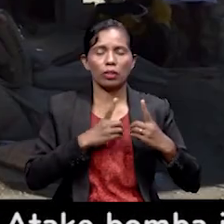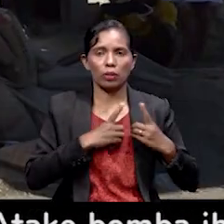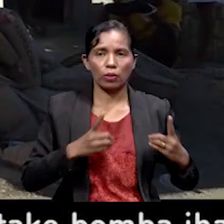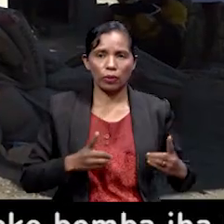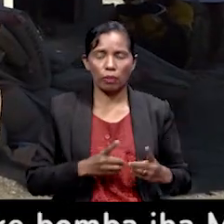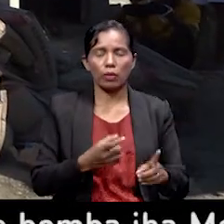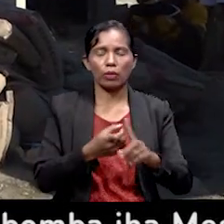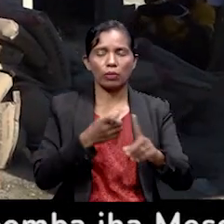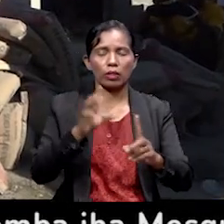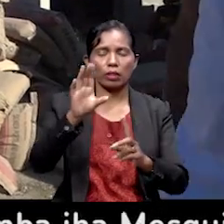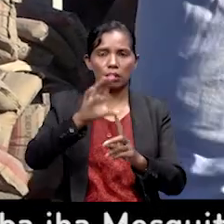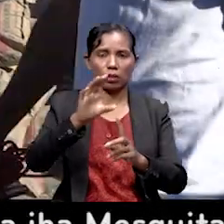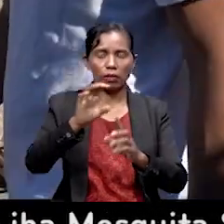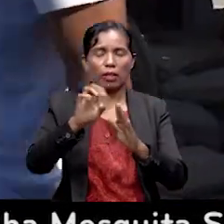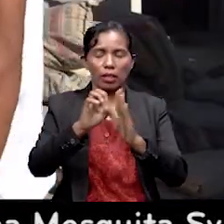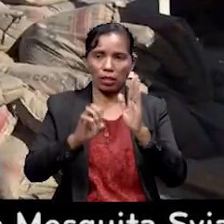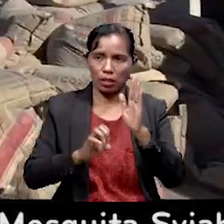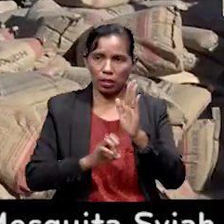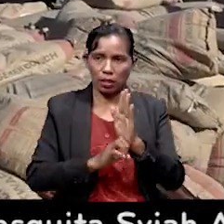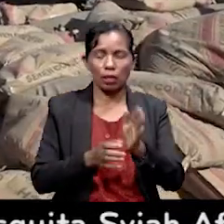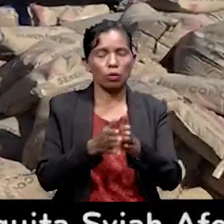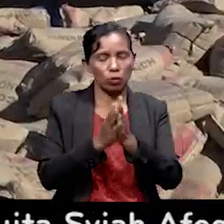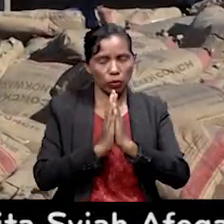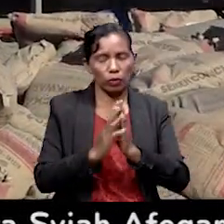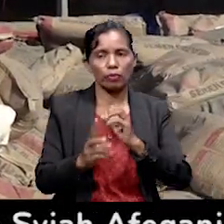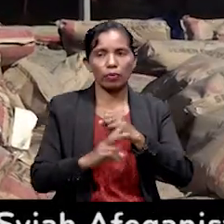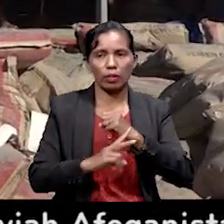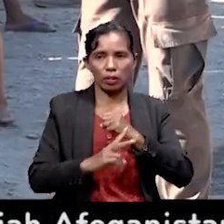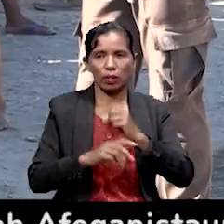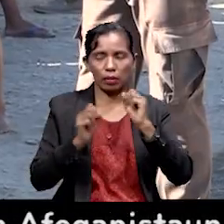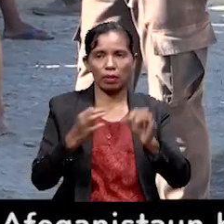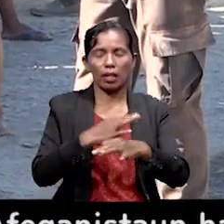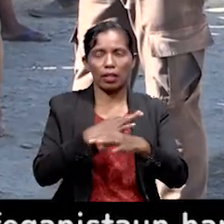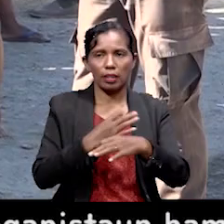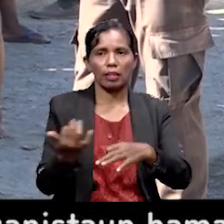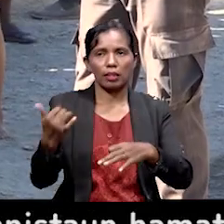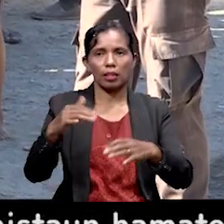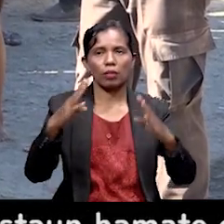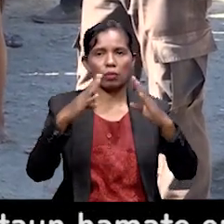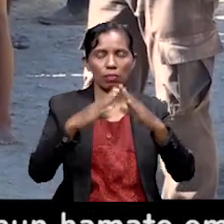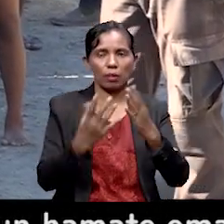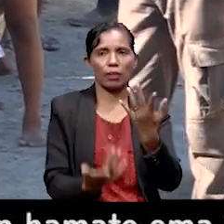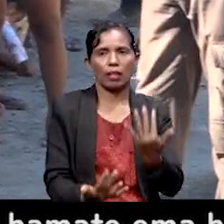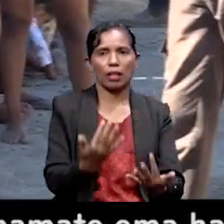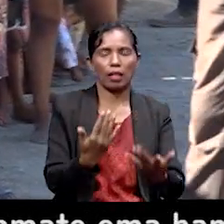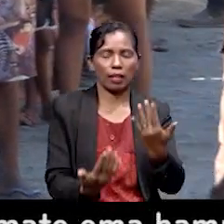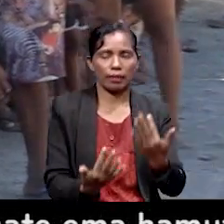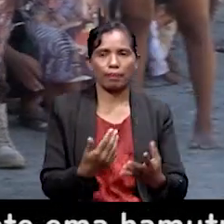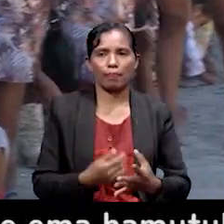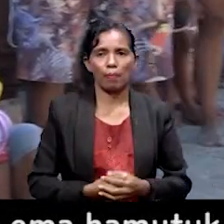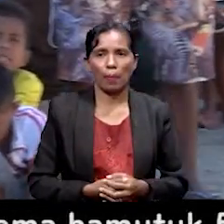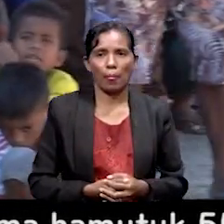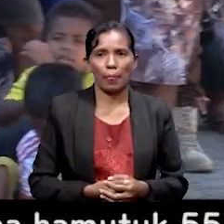chefe Estado para vítima incêndio, no russo vítima sira, atubele hadia fali uma nebe ahihan. Ajudas